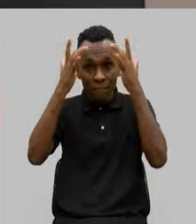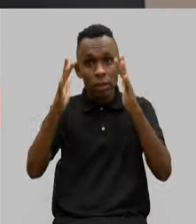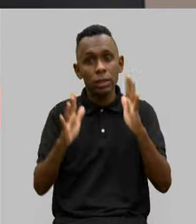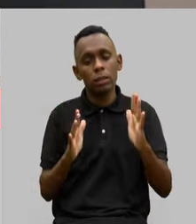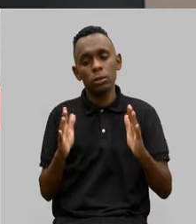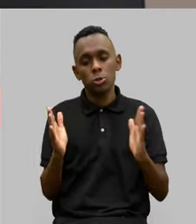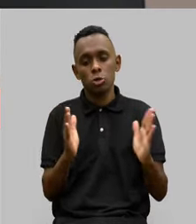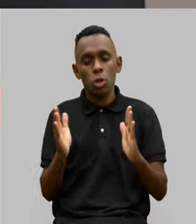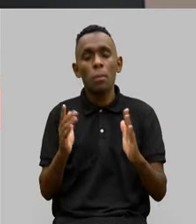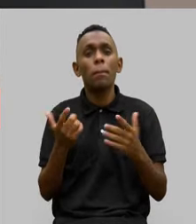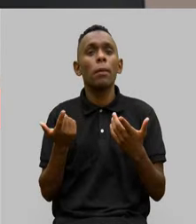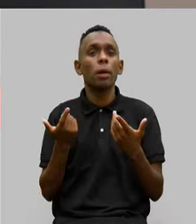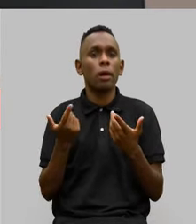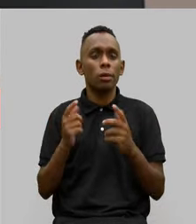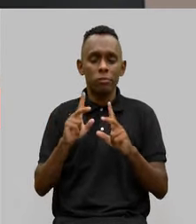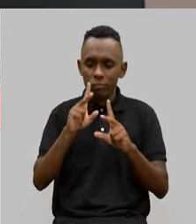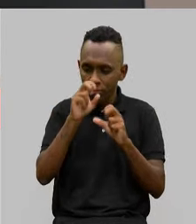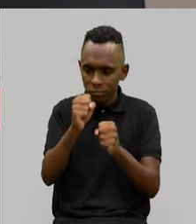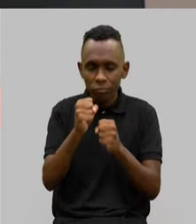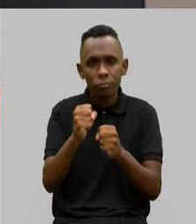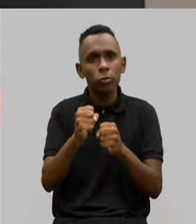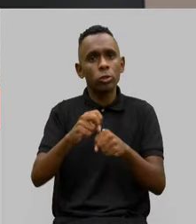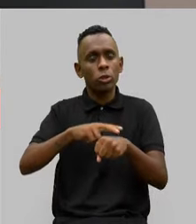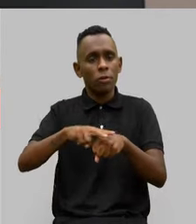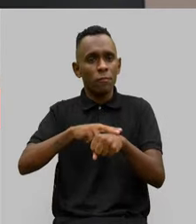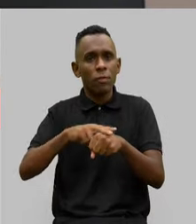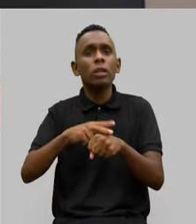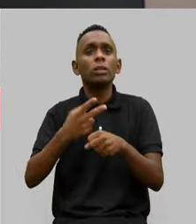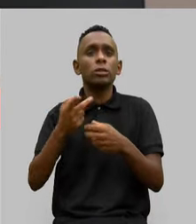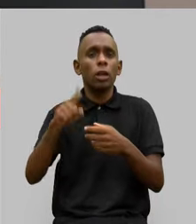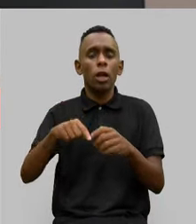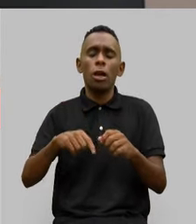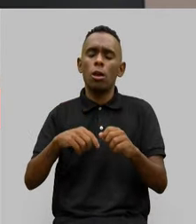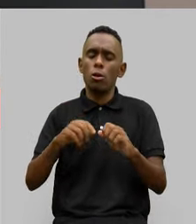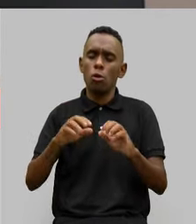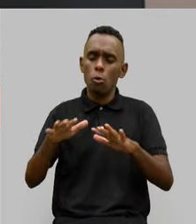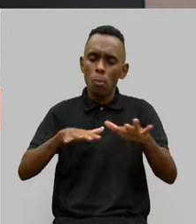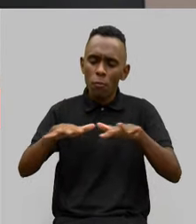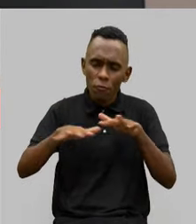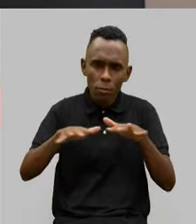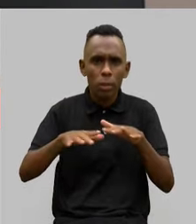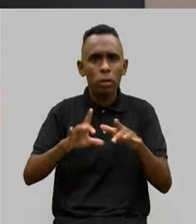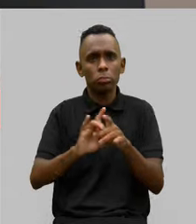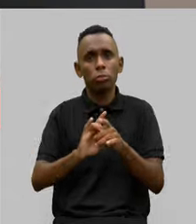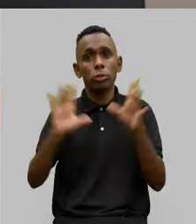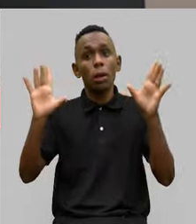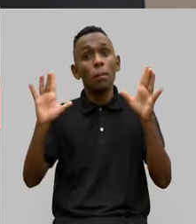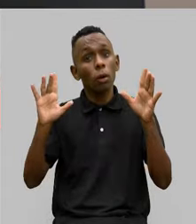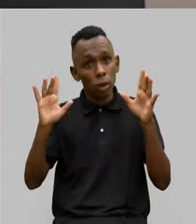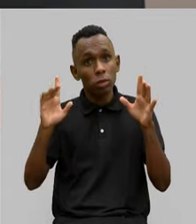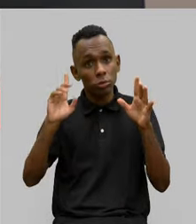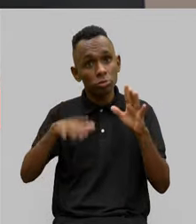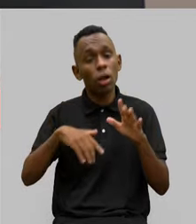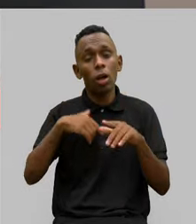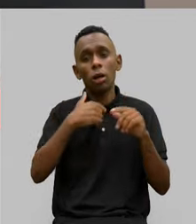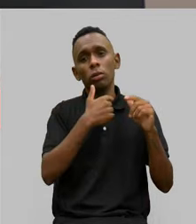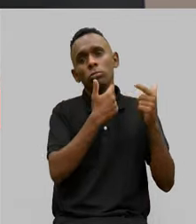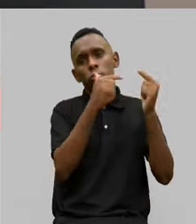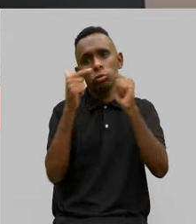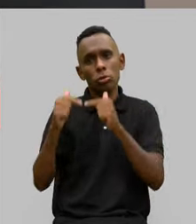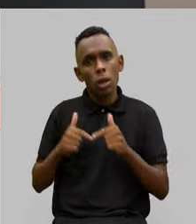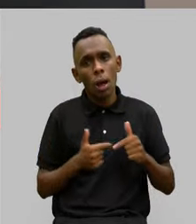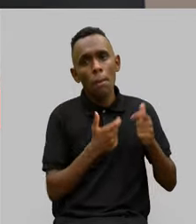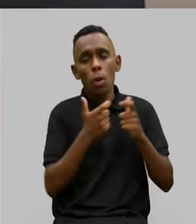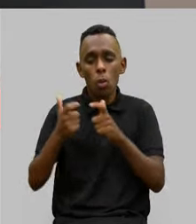Verde esse movimento regenerativo esse movimento democrático né que já tá em em curso em todo mundo e que